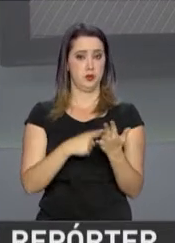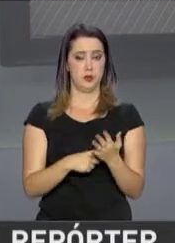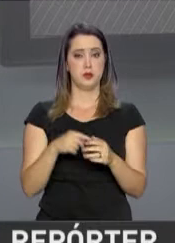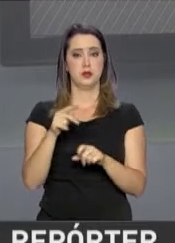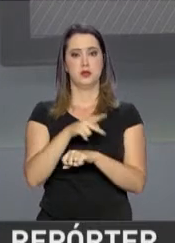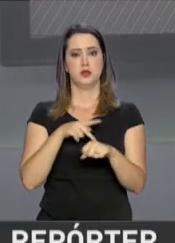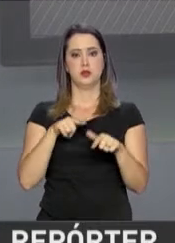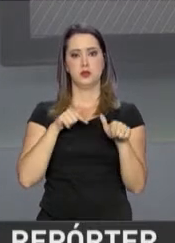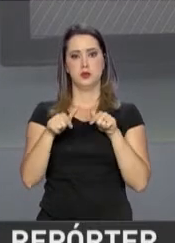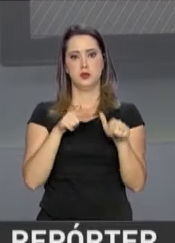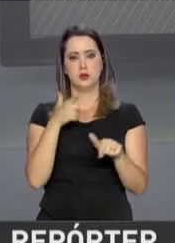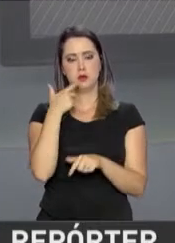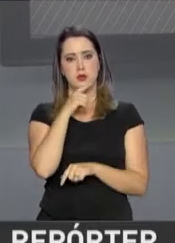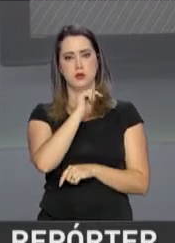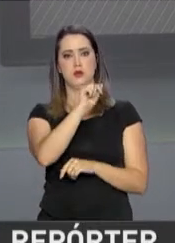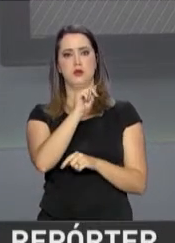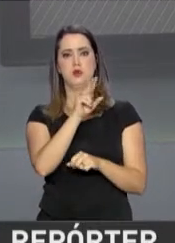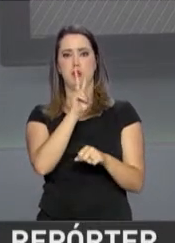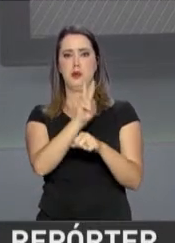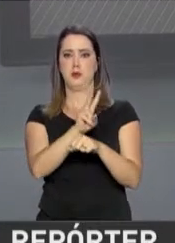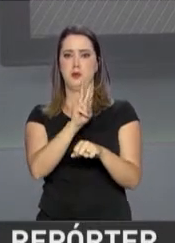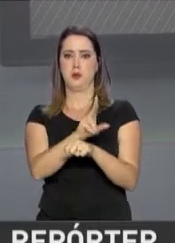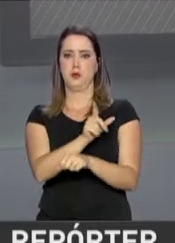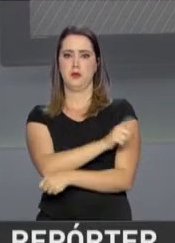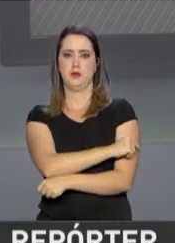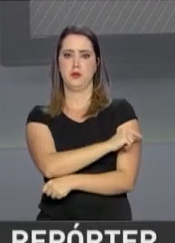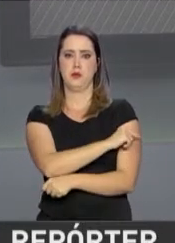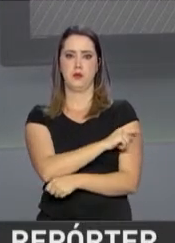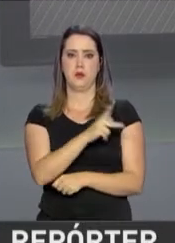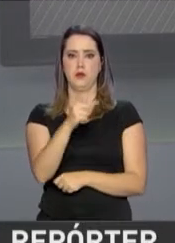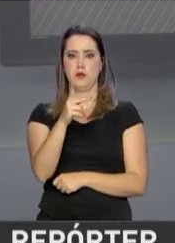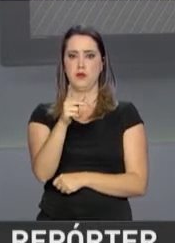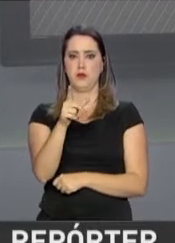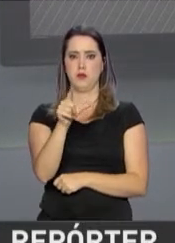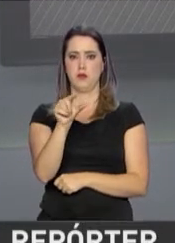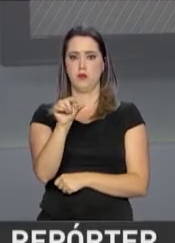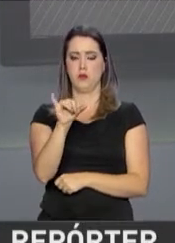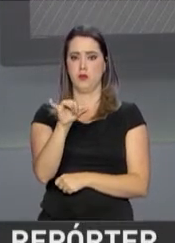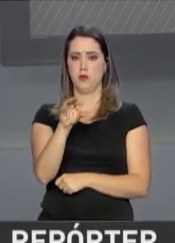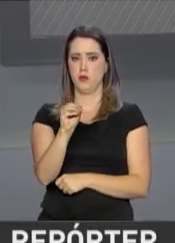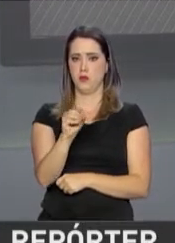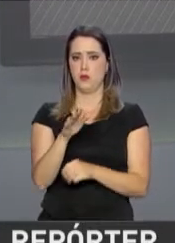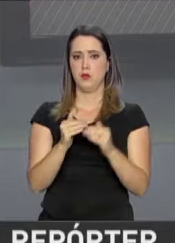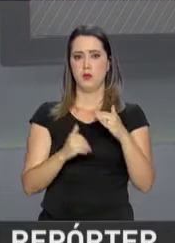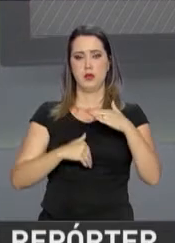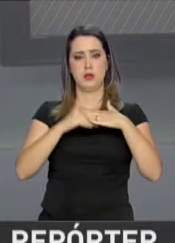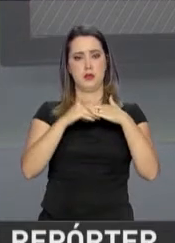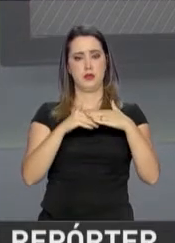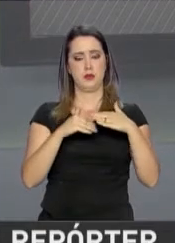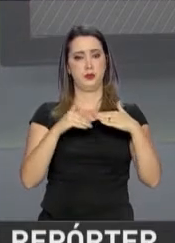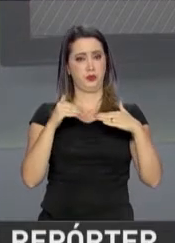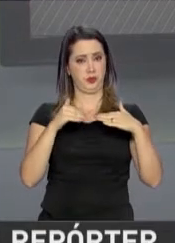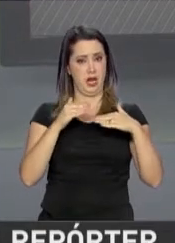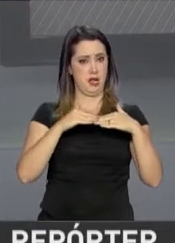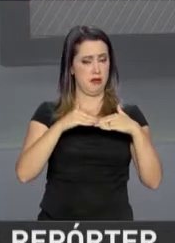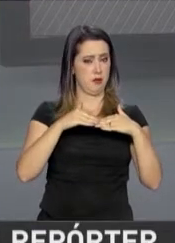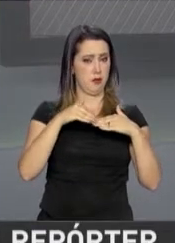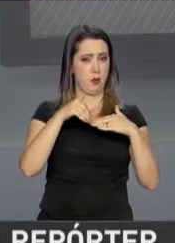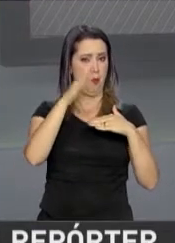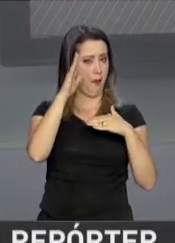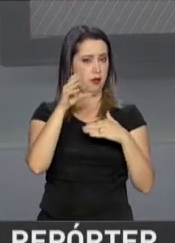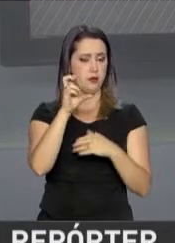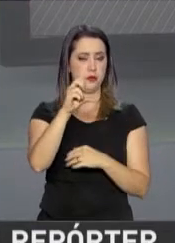os países trabalhem para alcançar e manter cobertura vacinal contra a poliomielite acima de 95% com